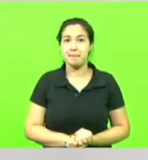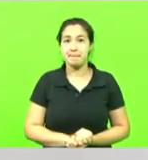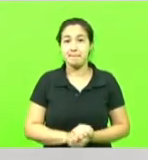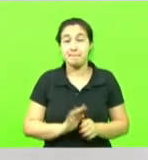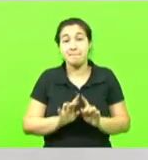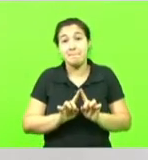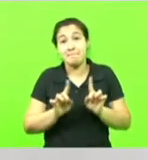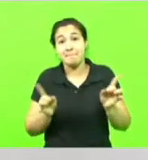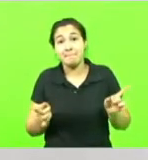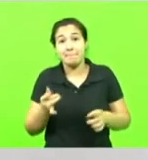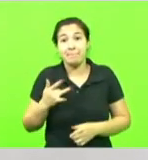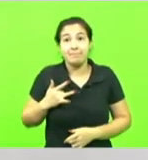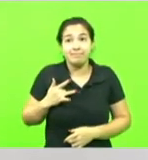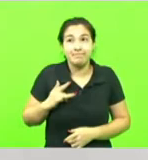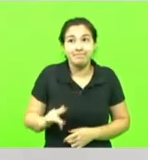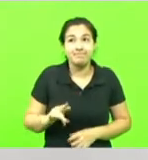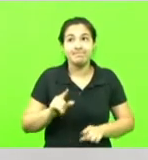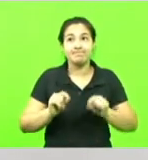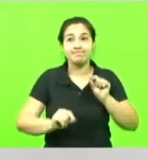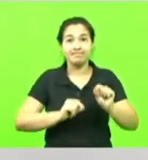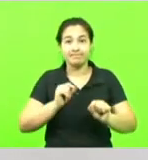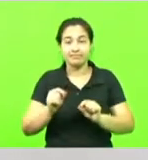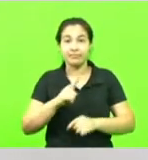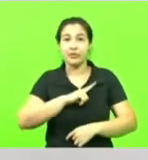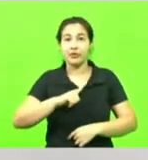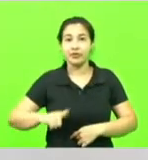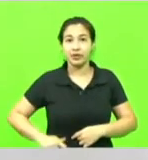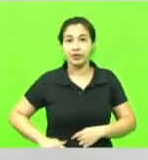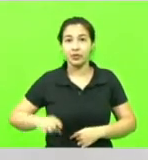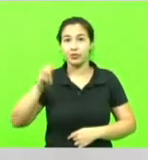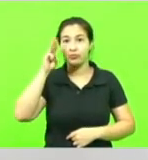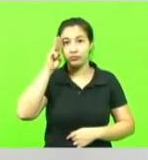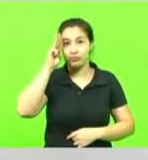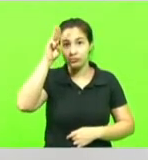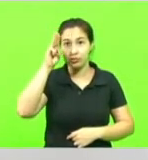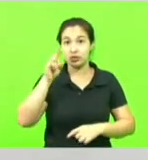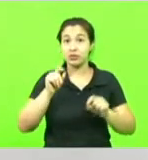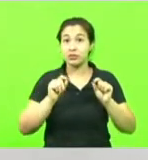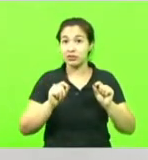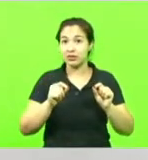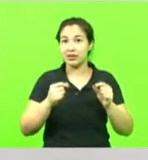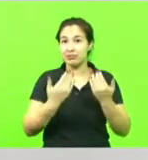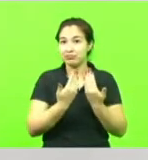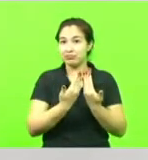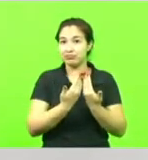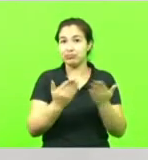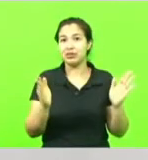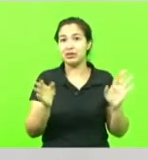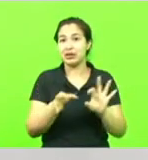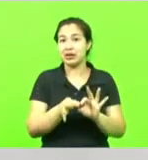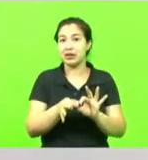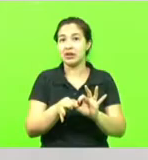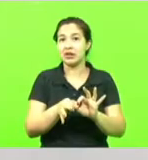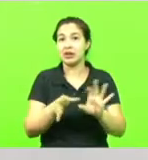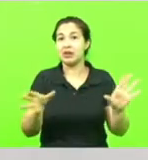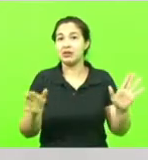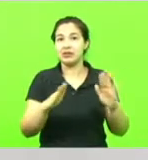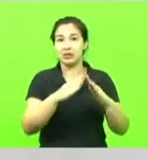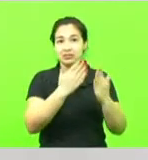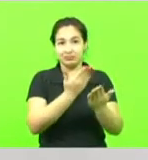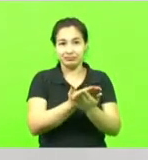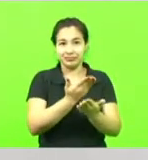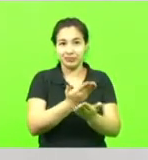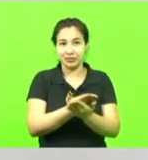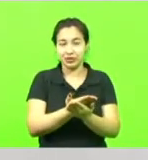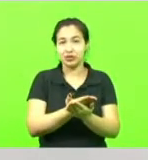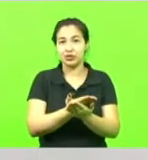Infelizmente, o governador Moisés abriu as portas das escolas para